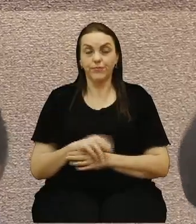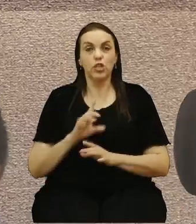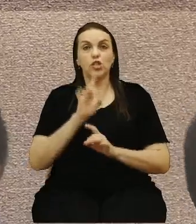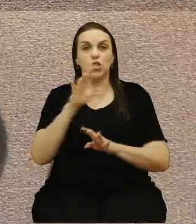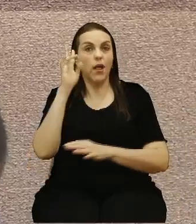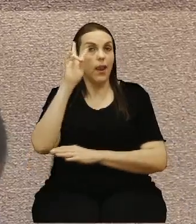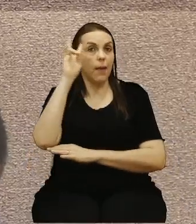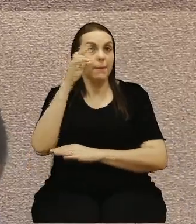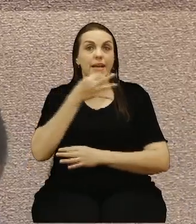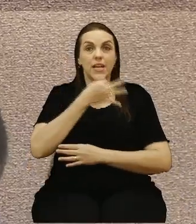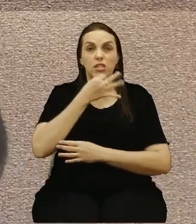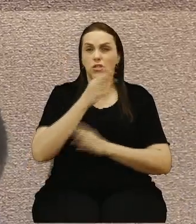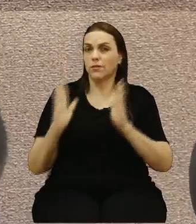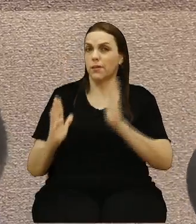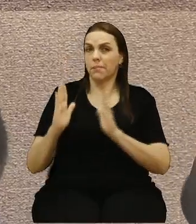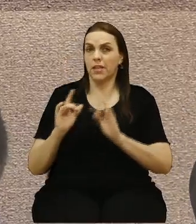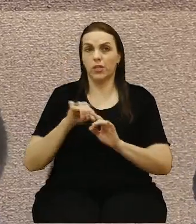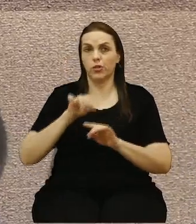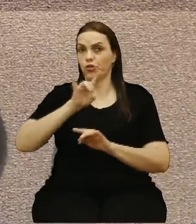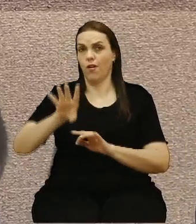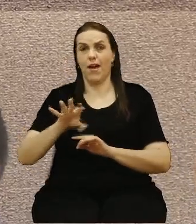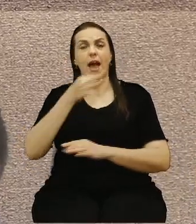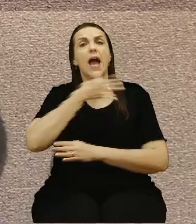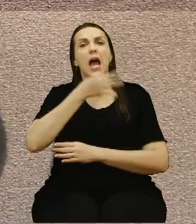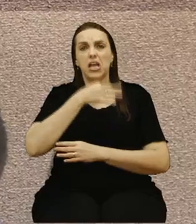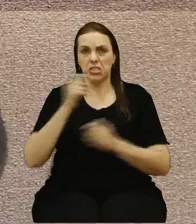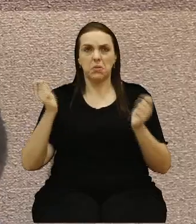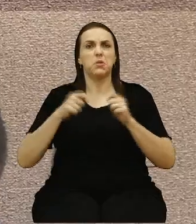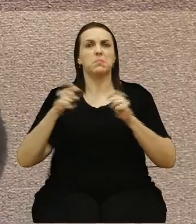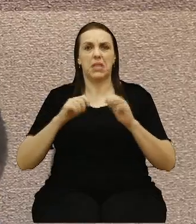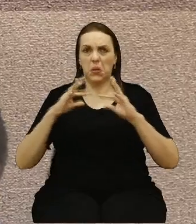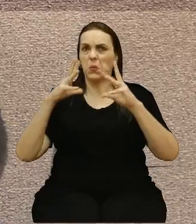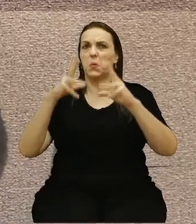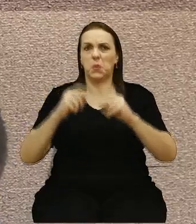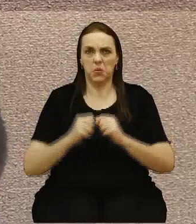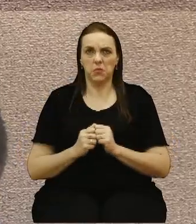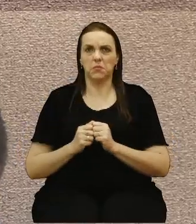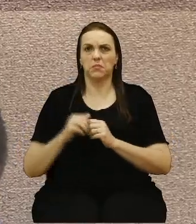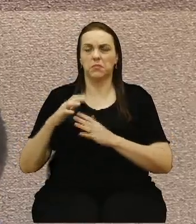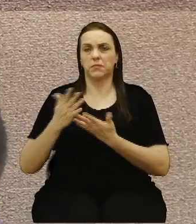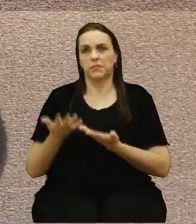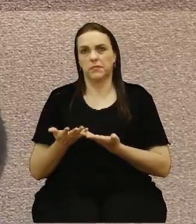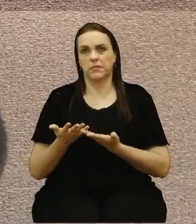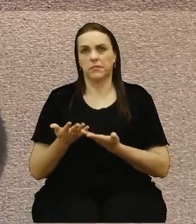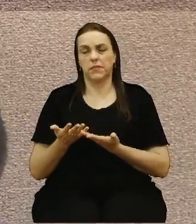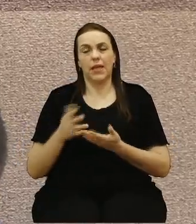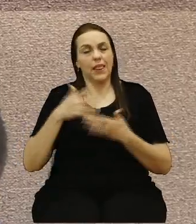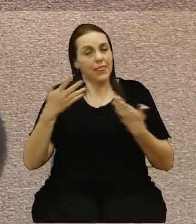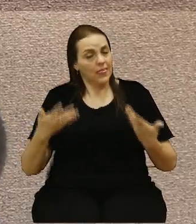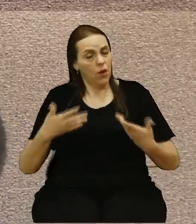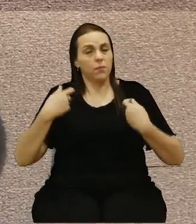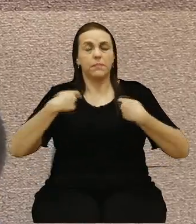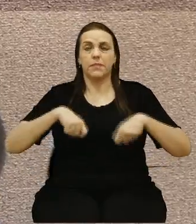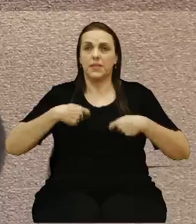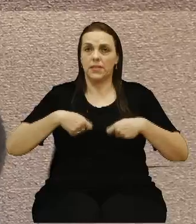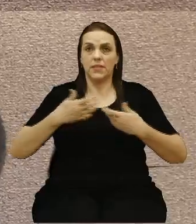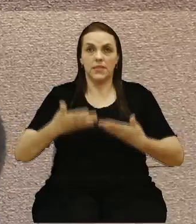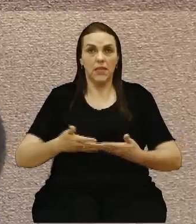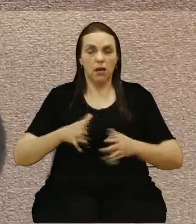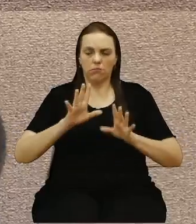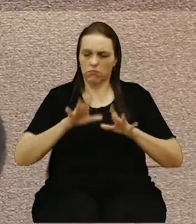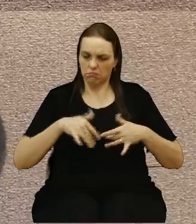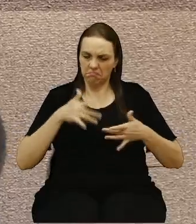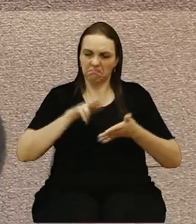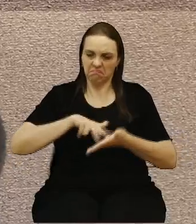foi lembrado naquela época, que aí Caxias do Sul servia para tudo. Então nós precisamos nos